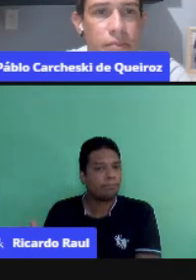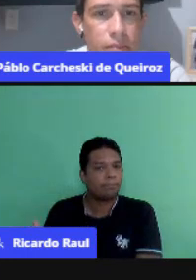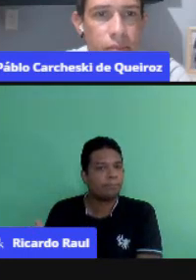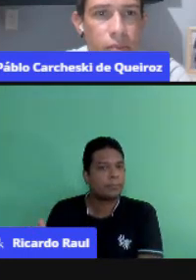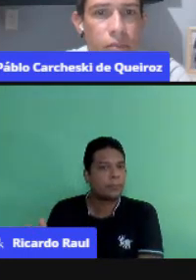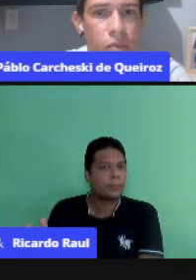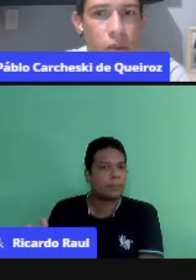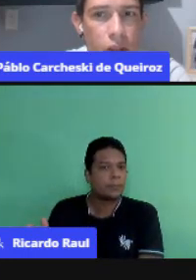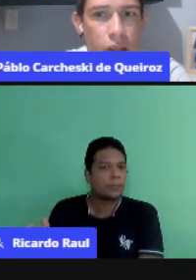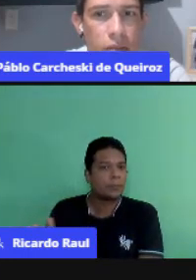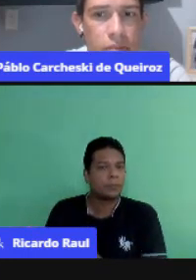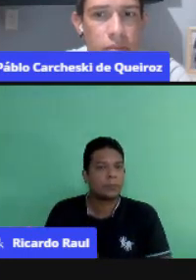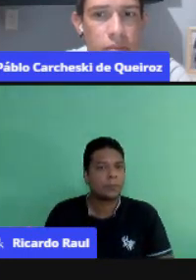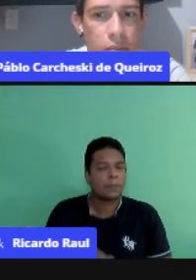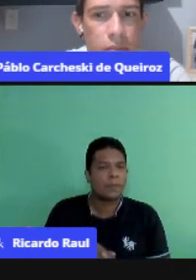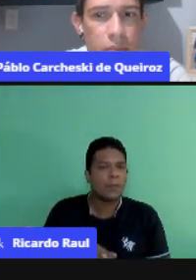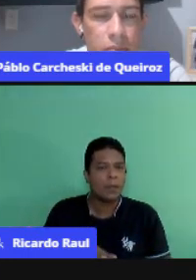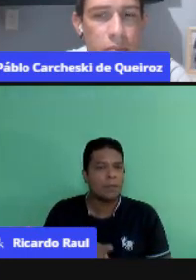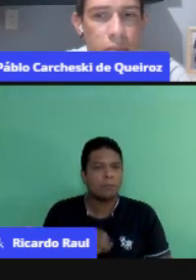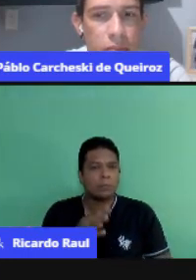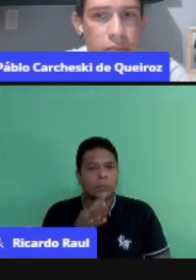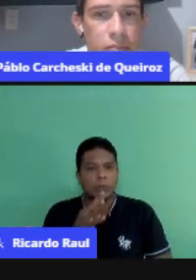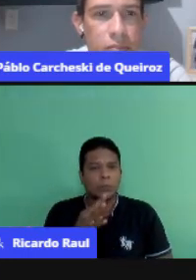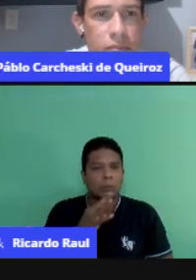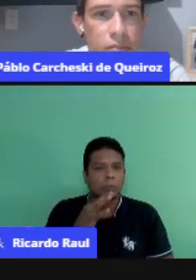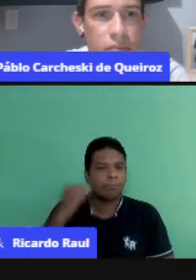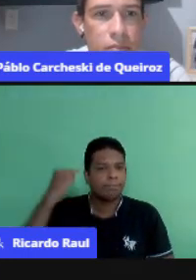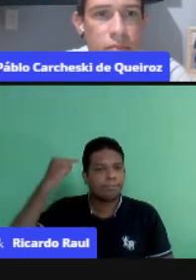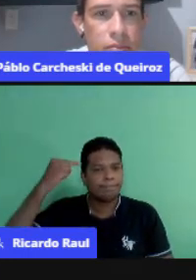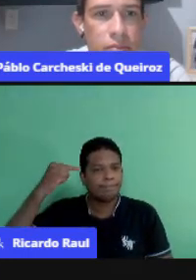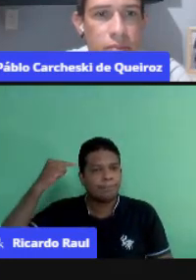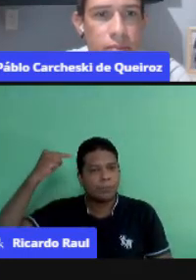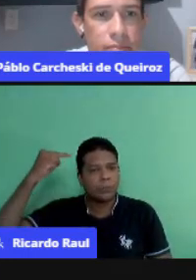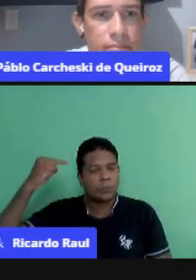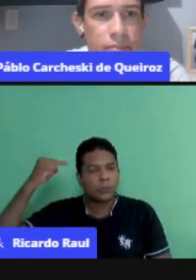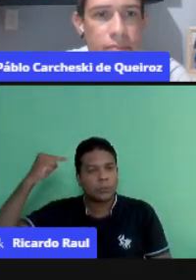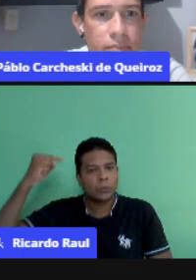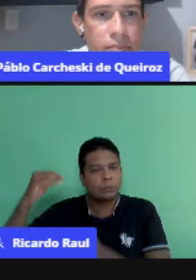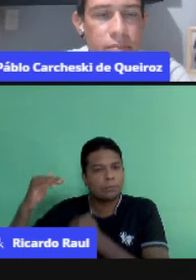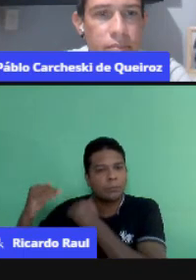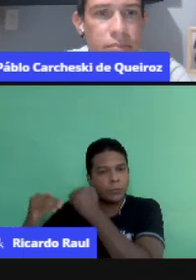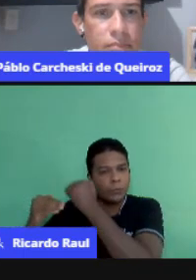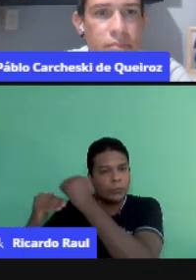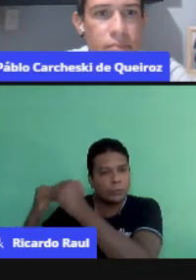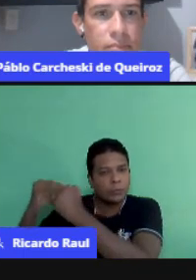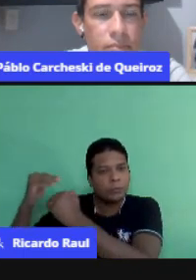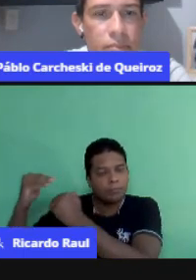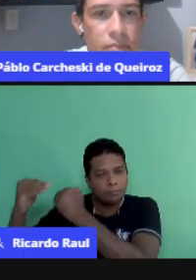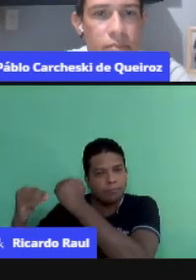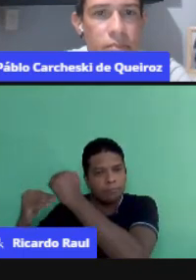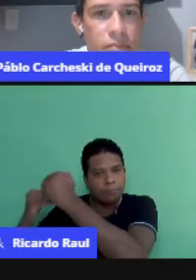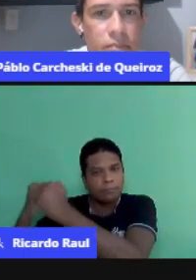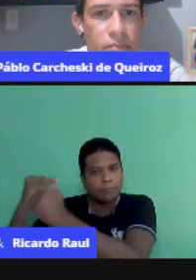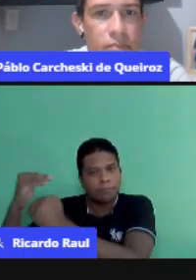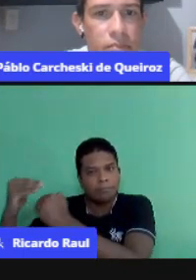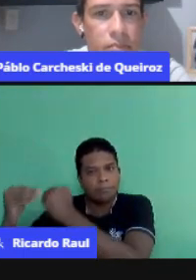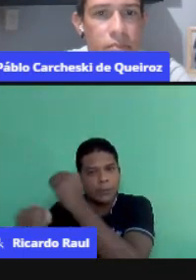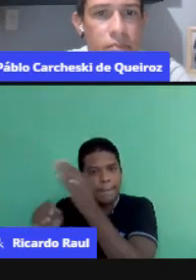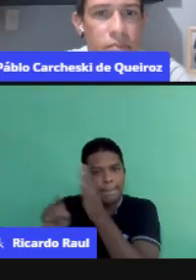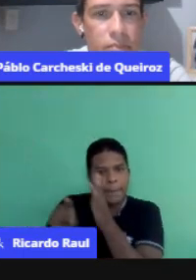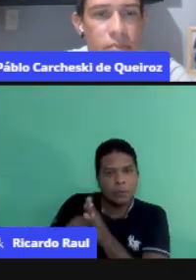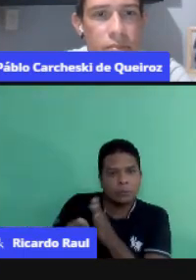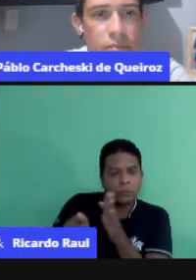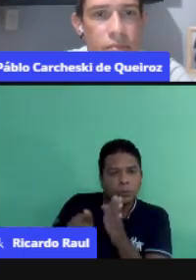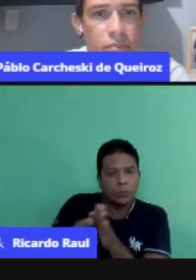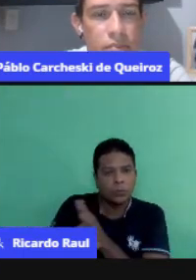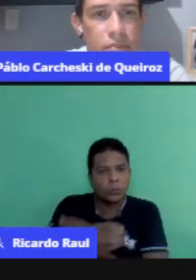Entendeu? Então, esse é um conhecimento que ele vai em espiral. Então, o aluno ele vai progredindo em relação a isso. Então, os questionamentos que ele faz para nós lá